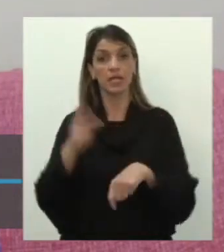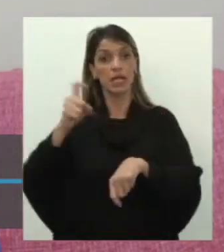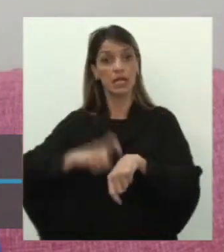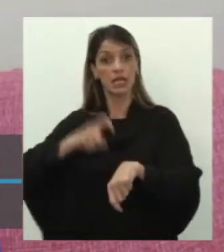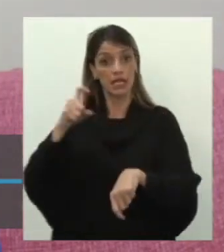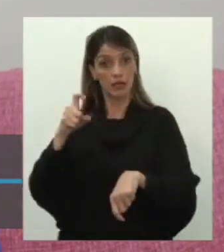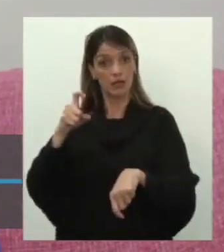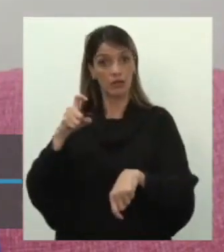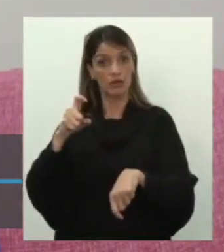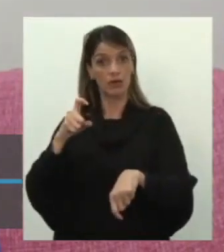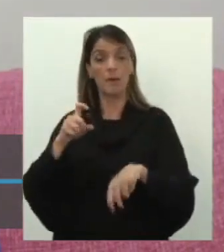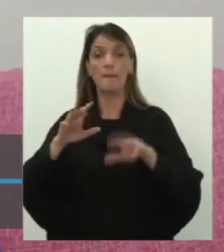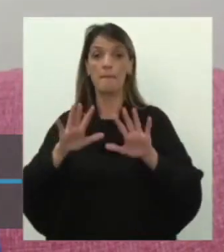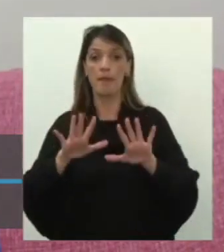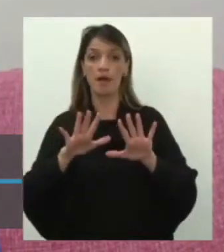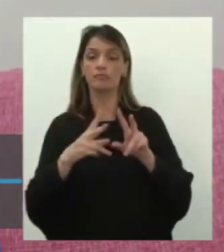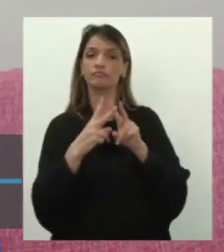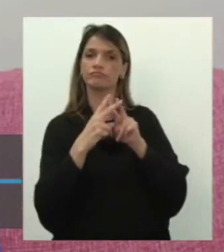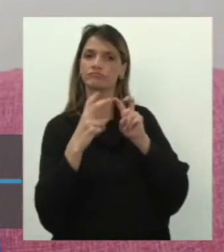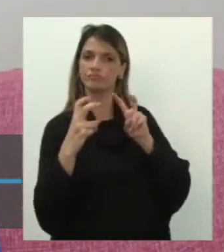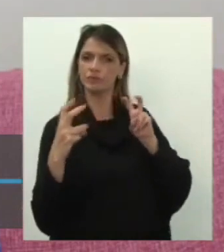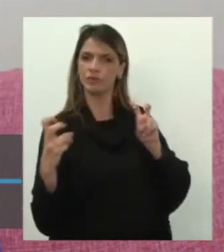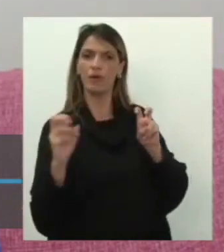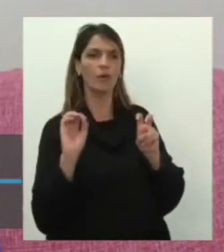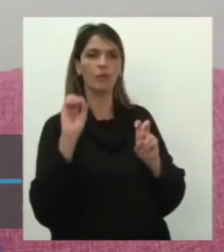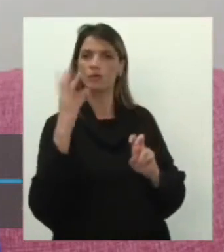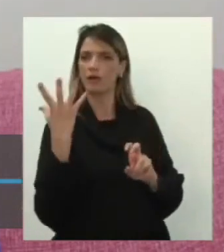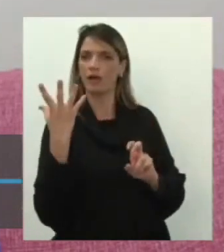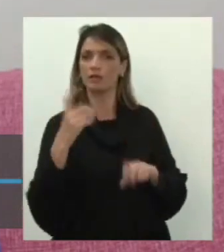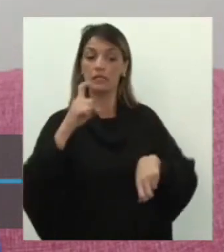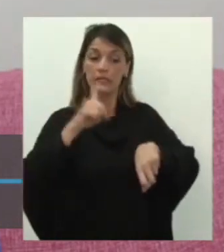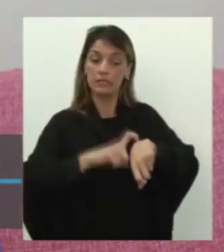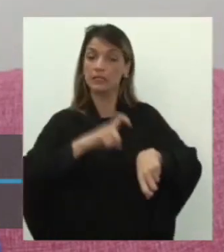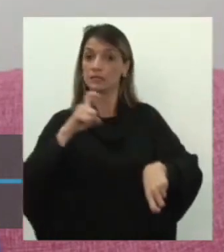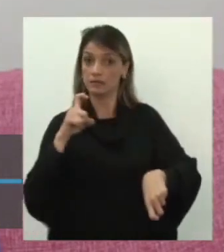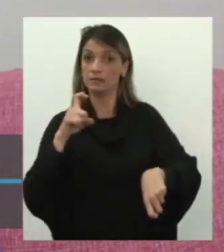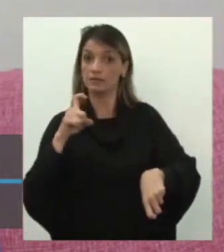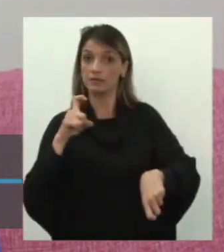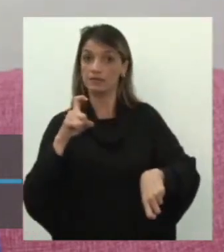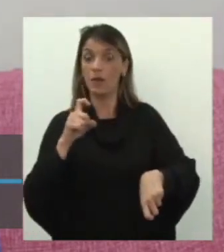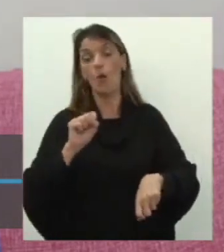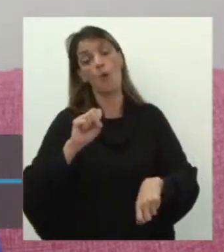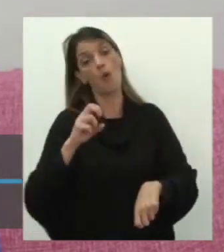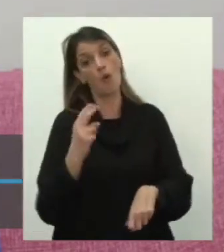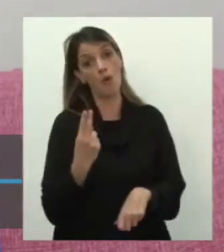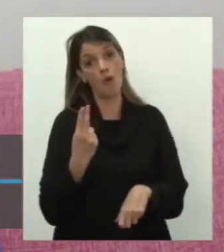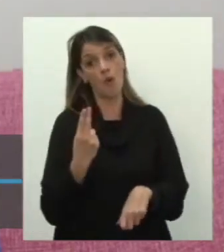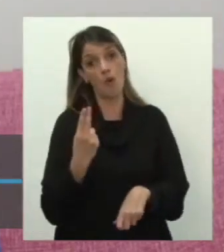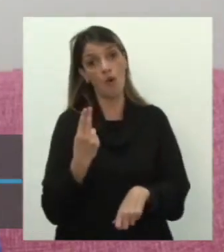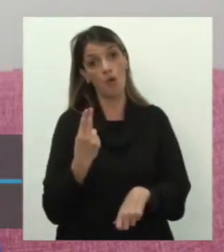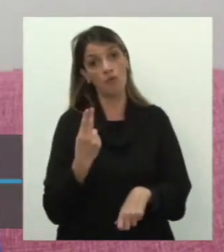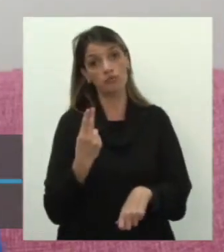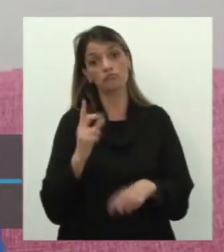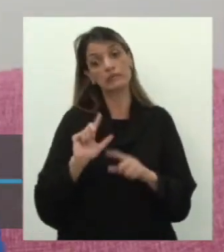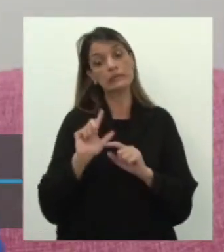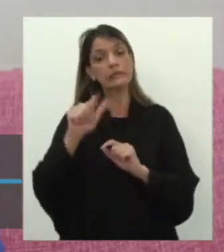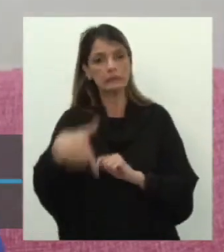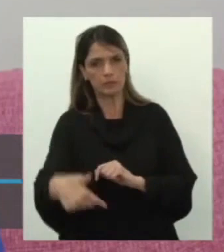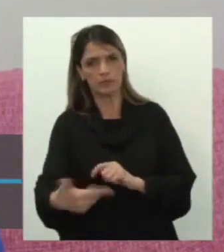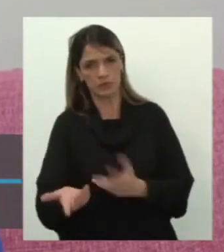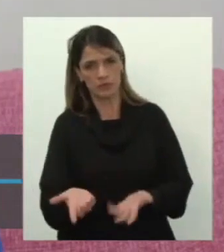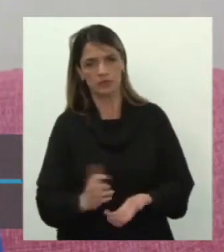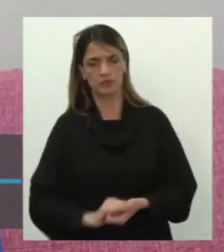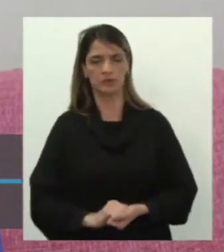real, enquanto no virtual ele pode acontecer tanto em tempo real quanto em não real.